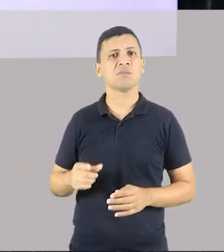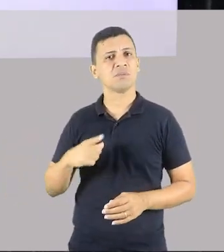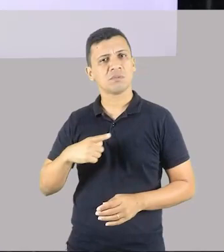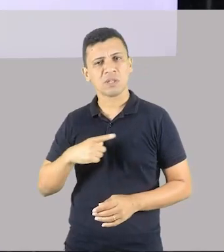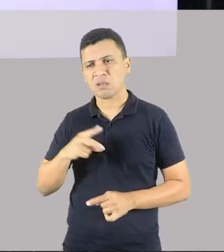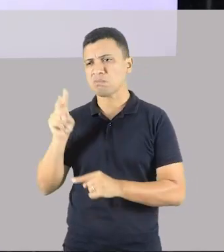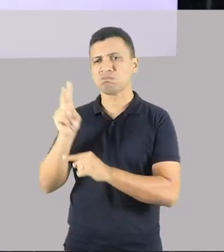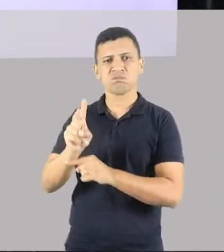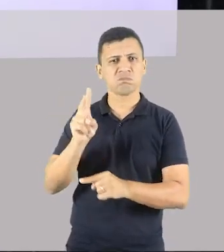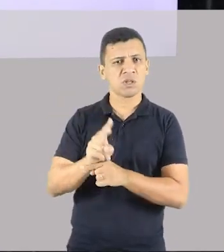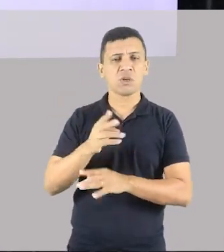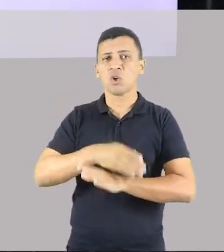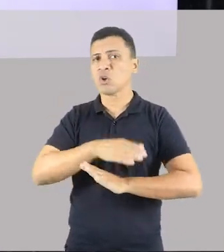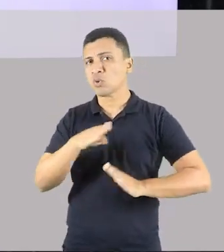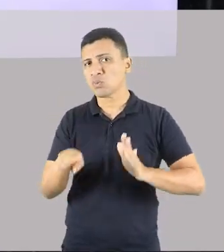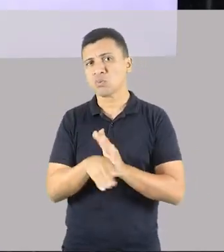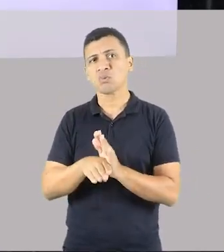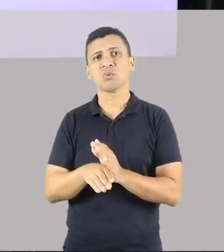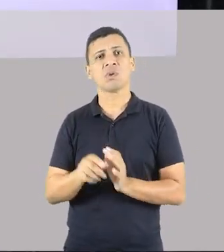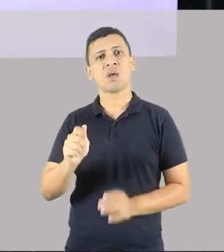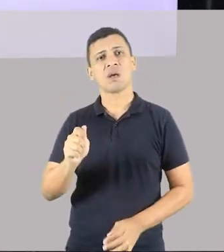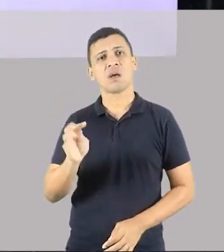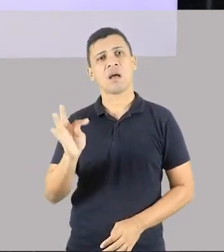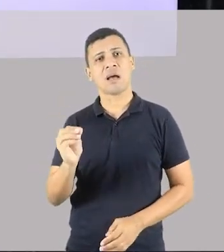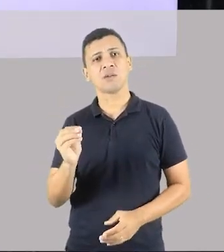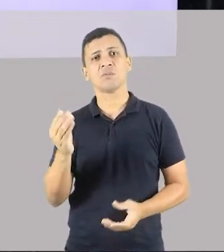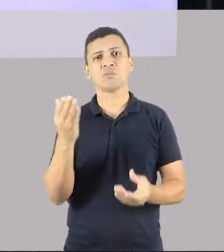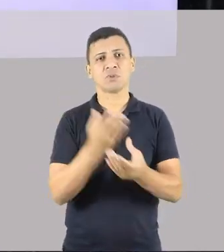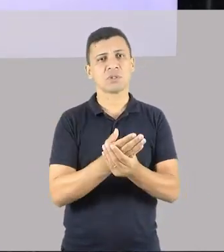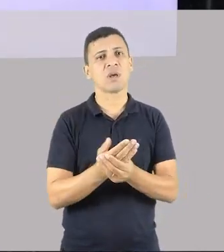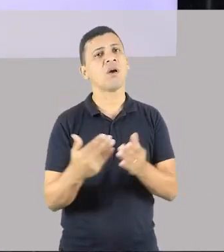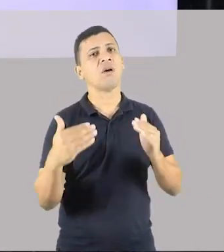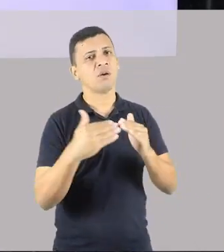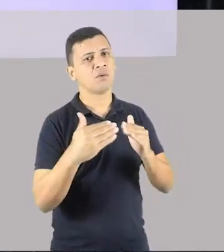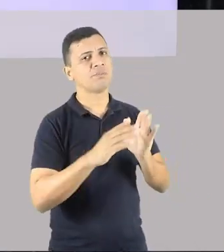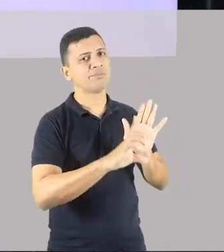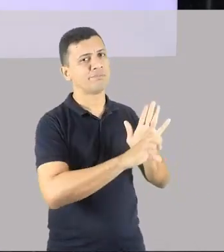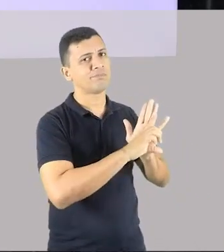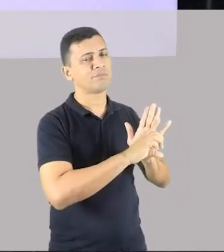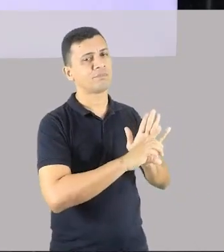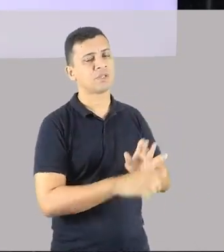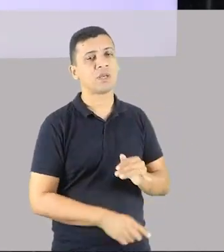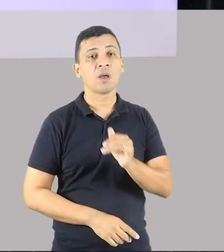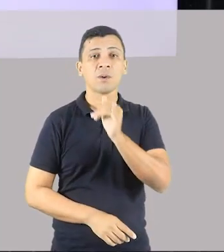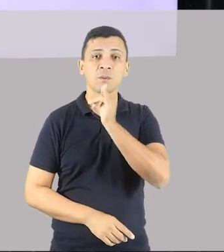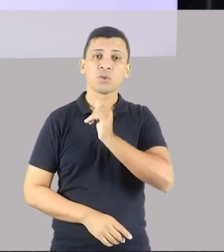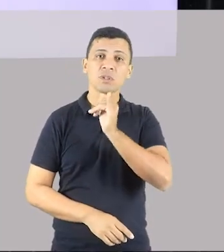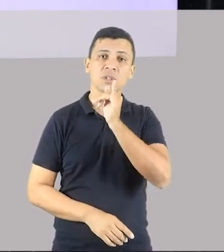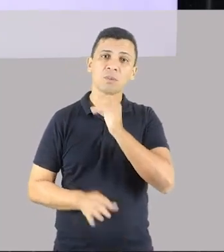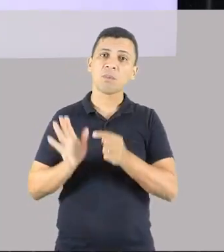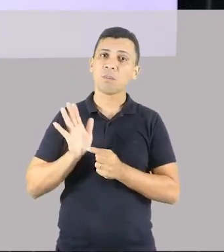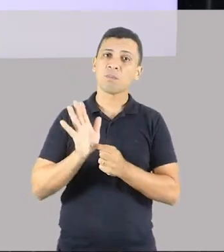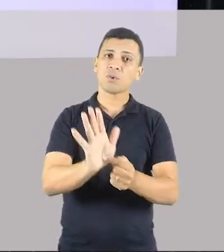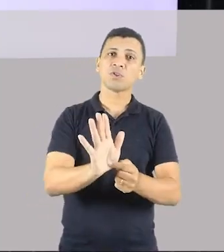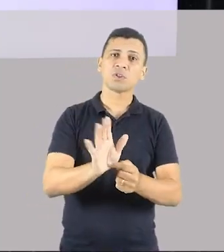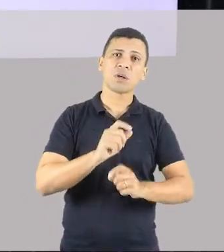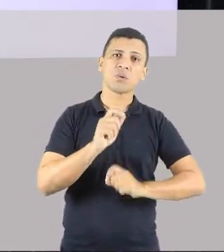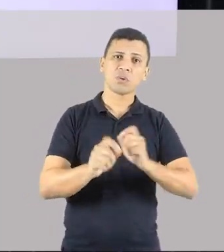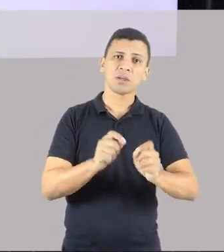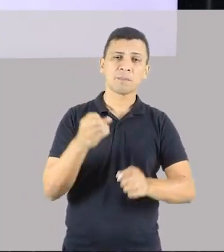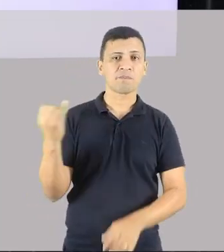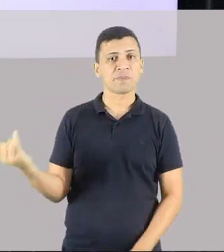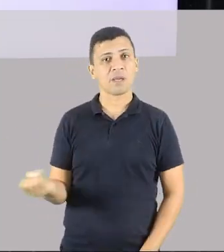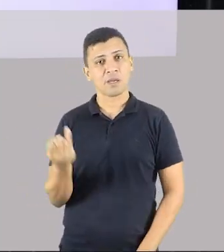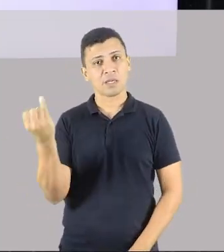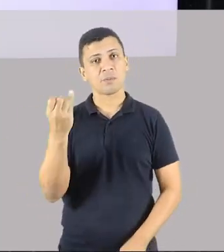garante todos os atos processuais como previstos na lei. Esse exemplo é para demonstrar para você a importância da